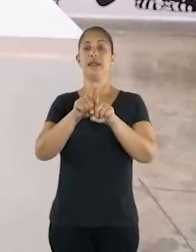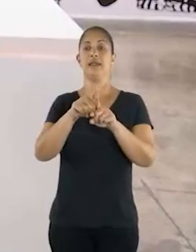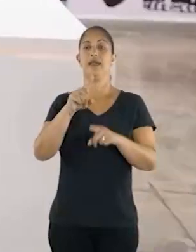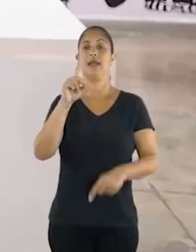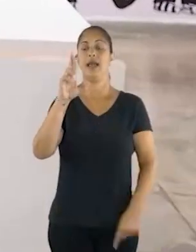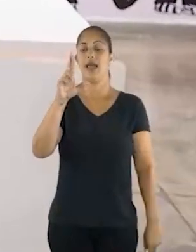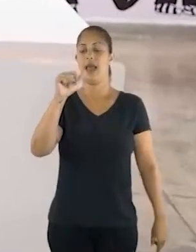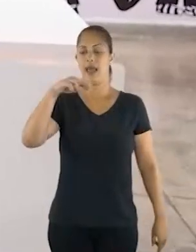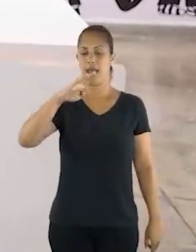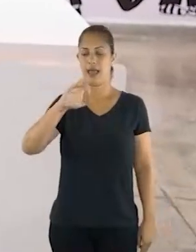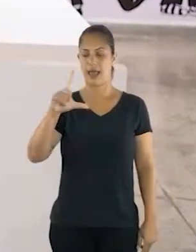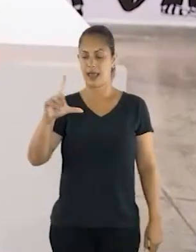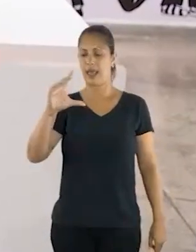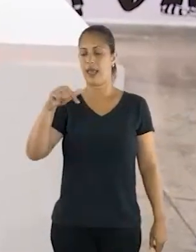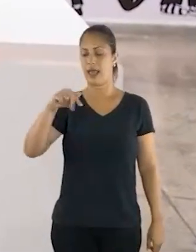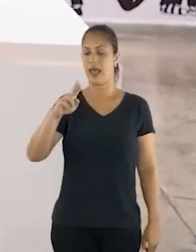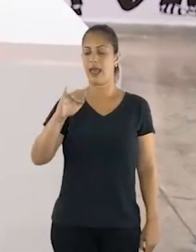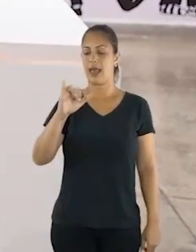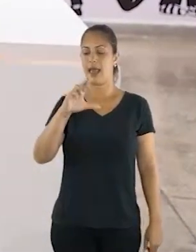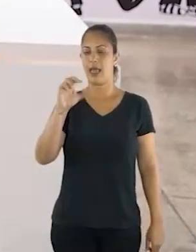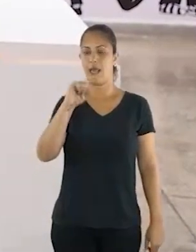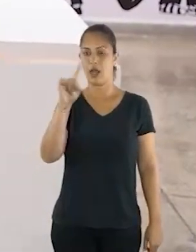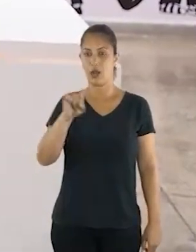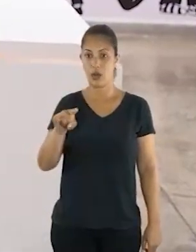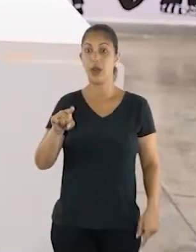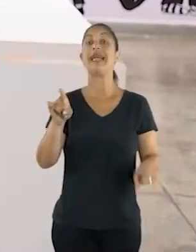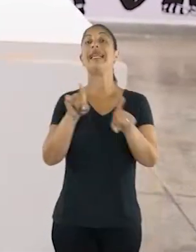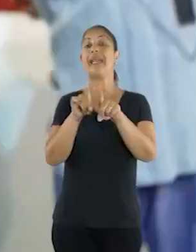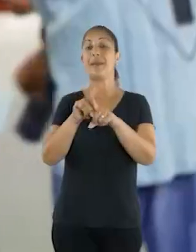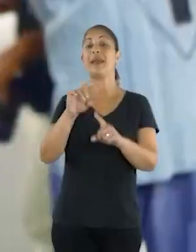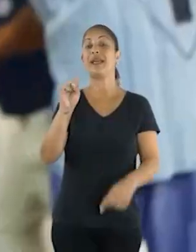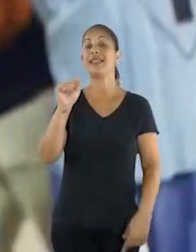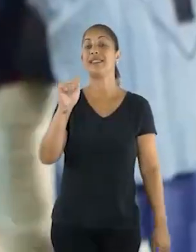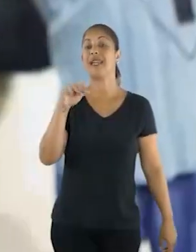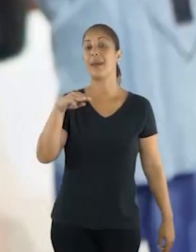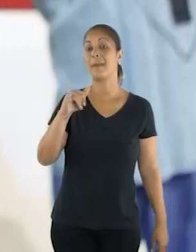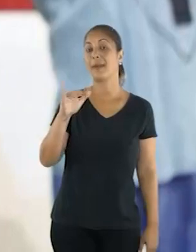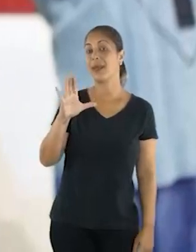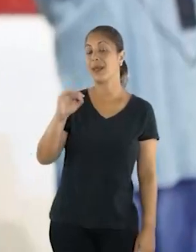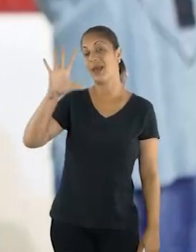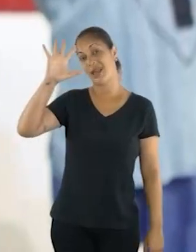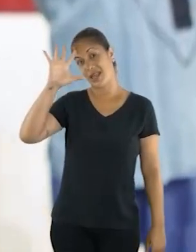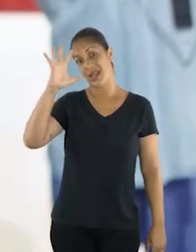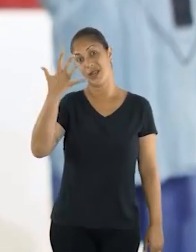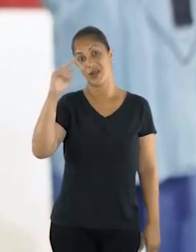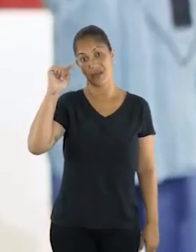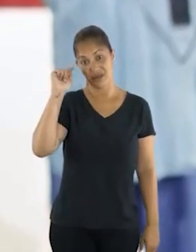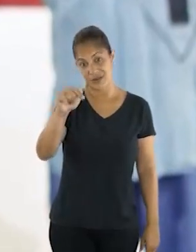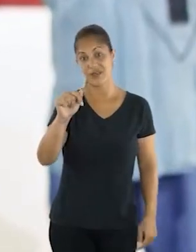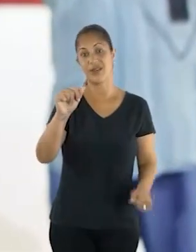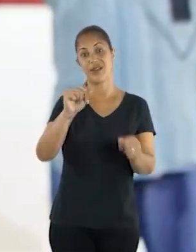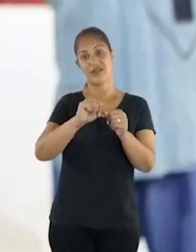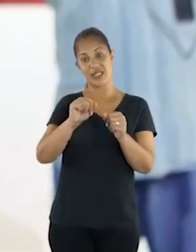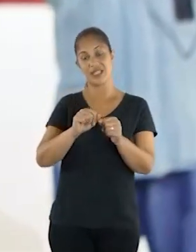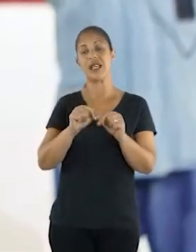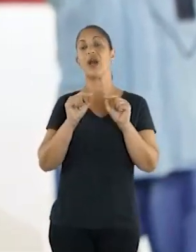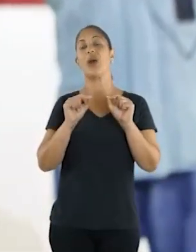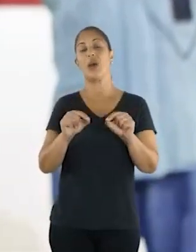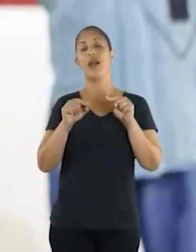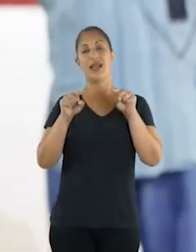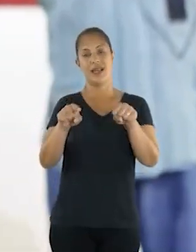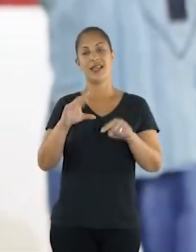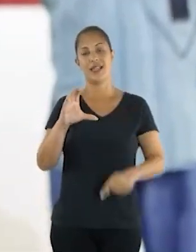Nosa, Raquel de Queiroz e Samico. Então, a gente resolveu aqui fazer